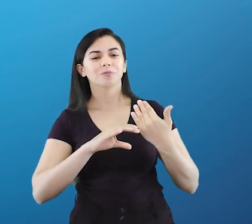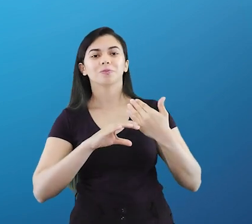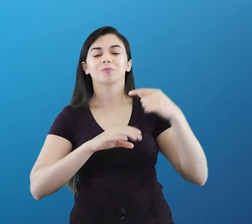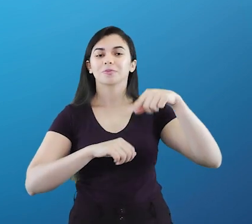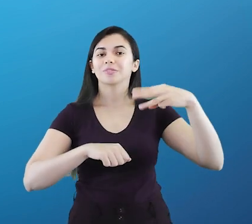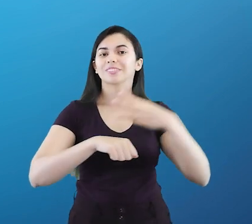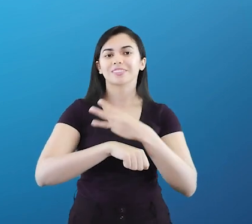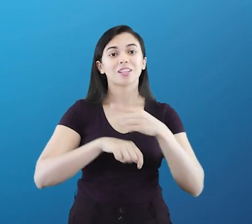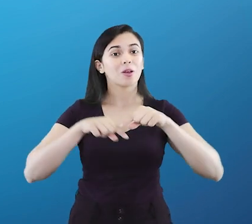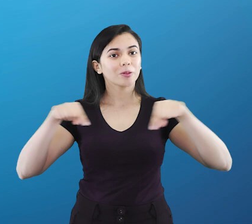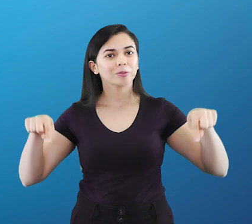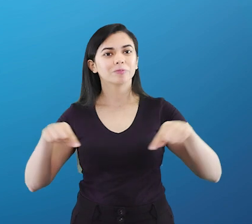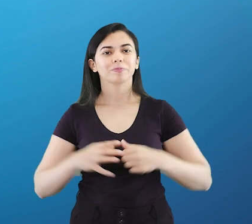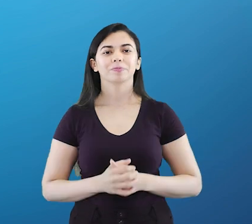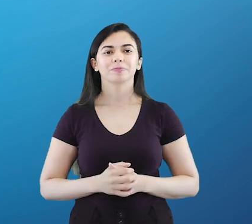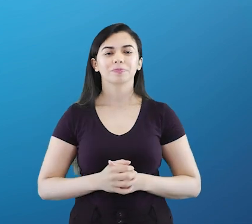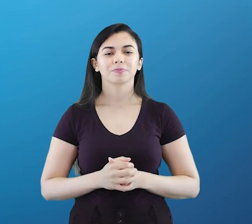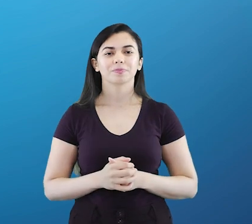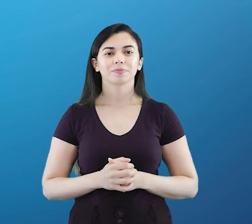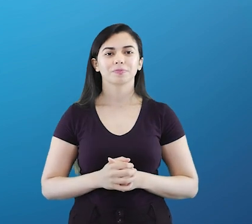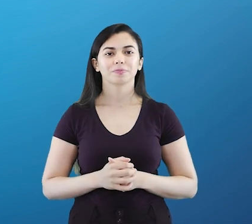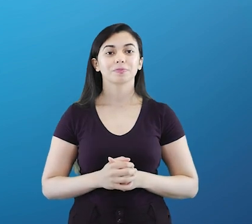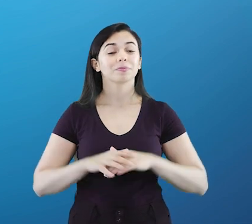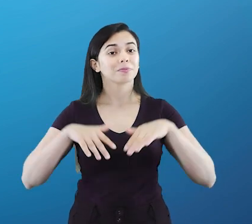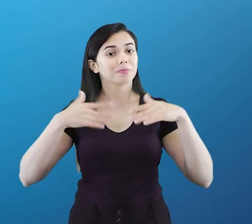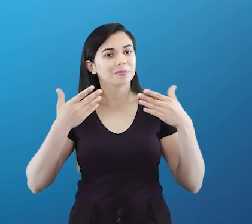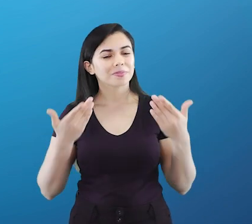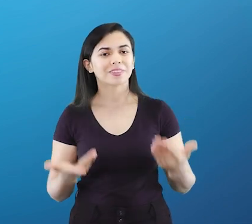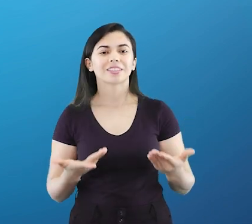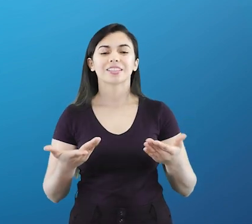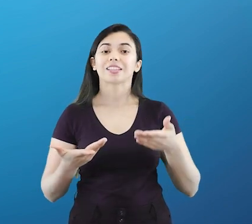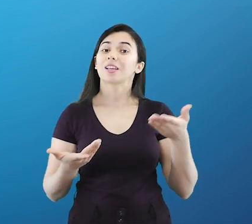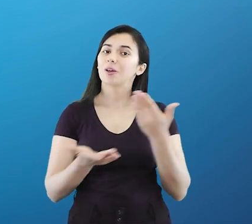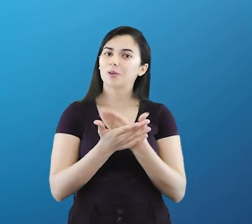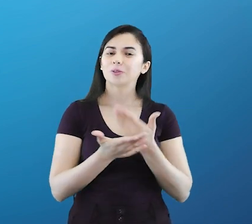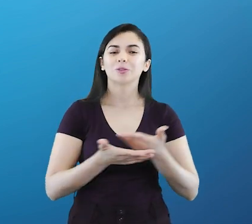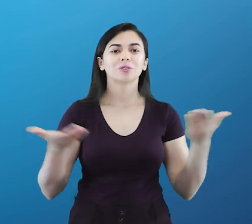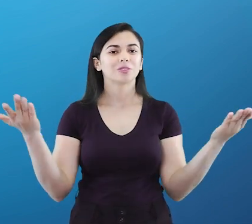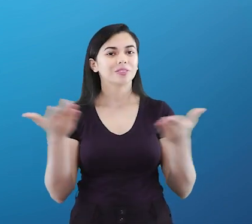mande para a gente no número que está na sua tela. É isso, pessoal.